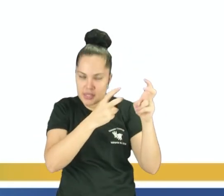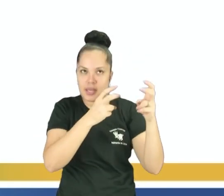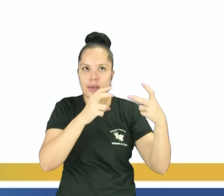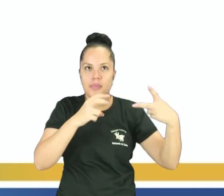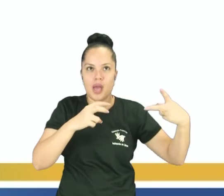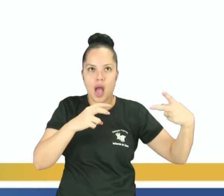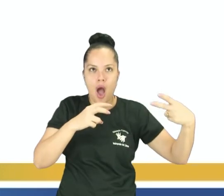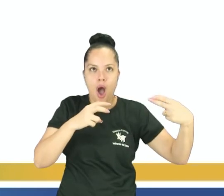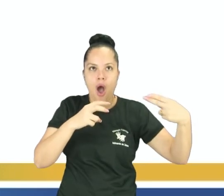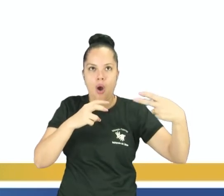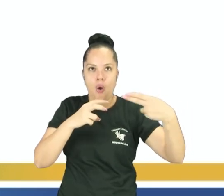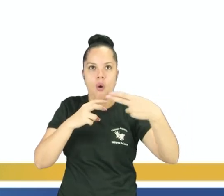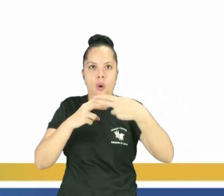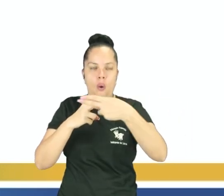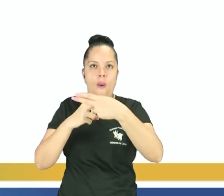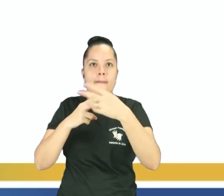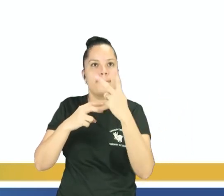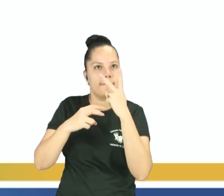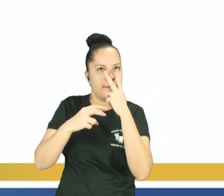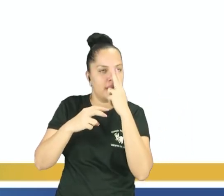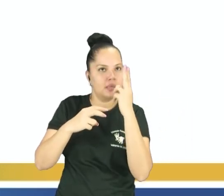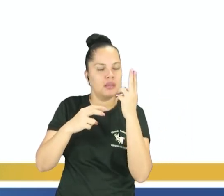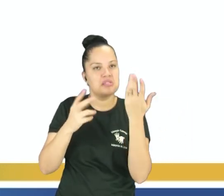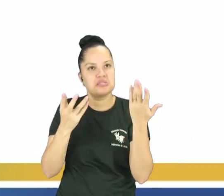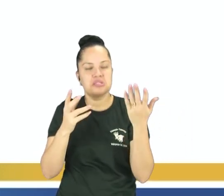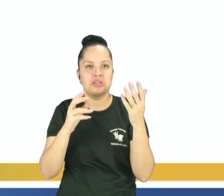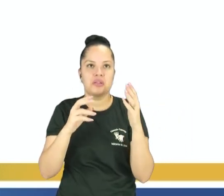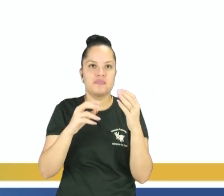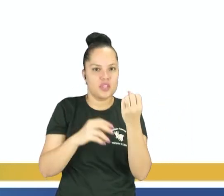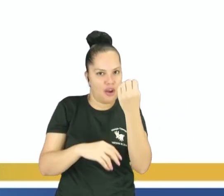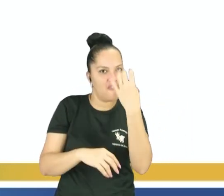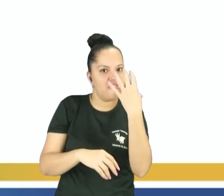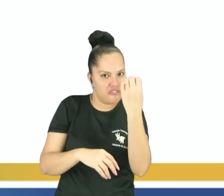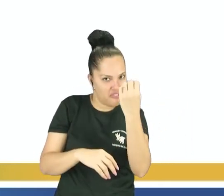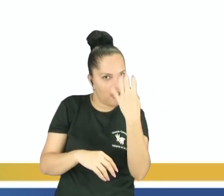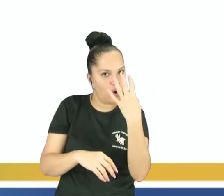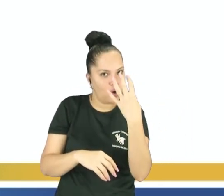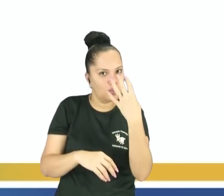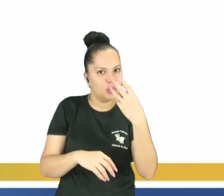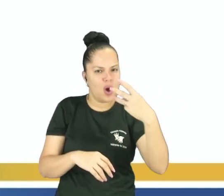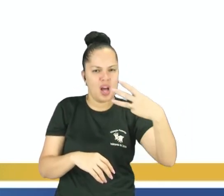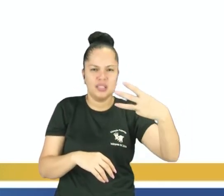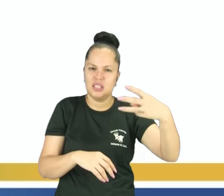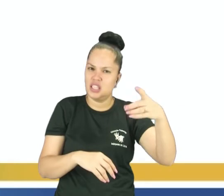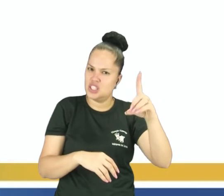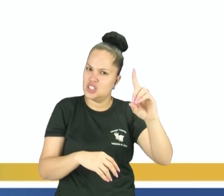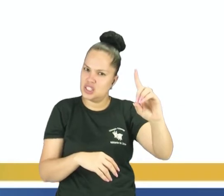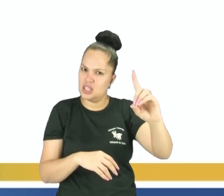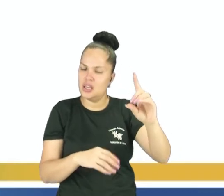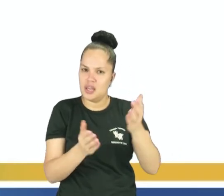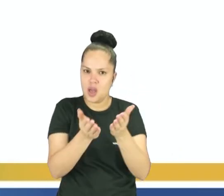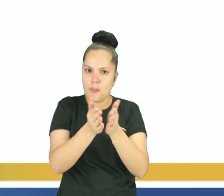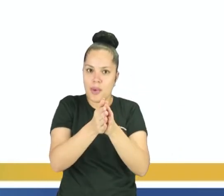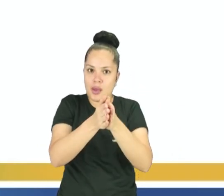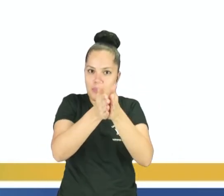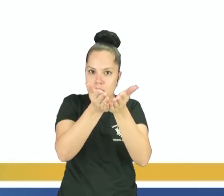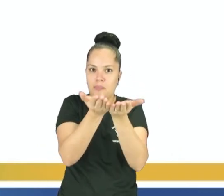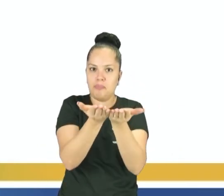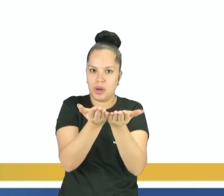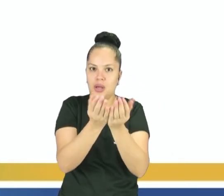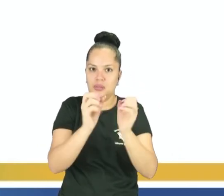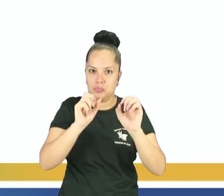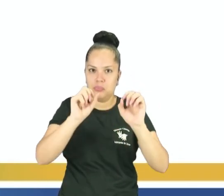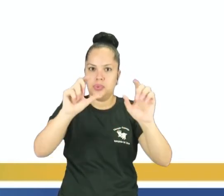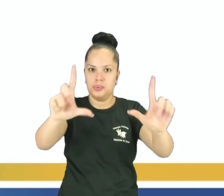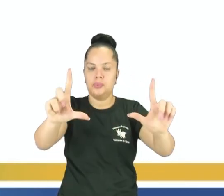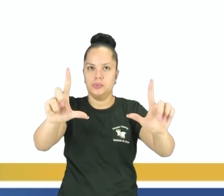imagem. Ou seja, eu sei, gente, que essa imagem, ela, na realidade, ela é uma imagem 3D, mas aqui nós estamos com ela planificada. Se eu faço um